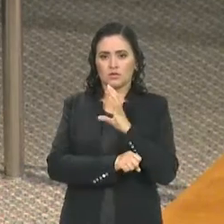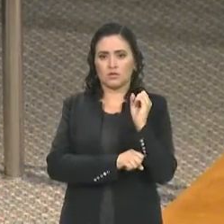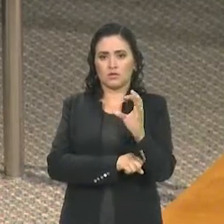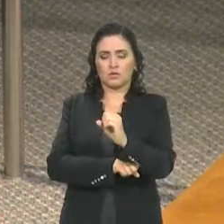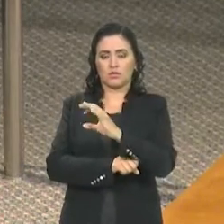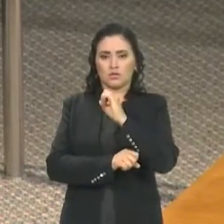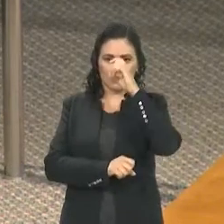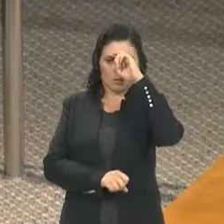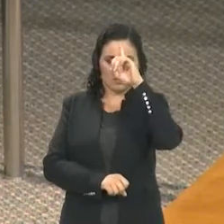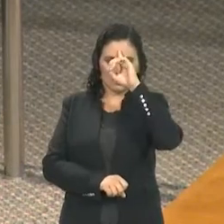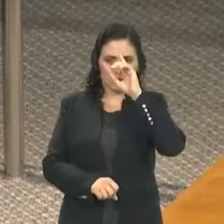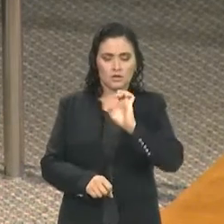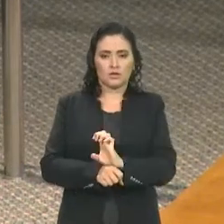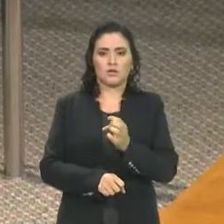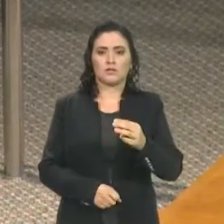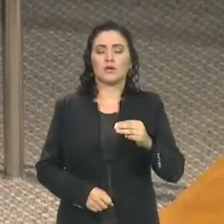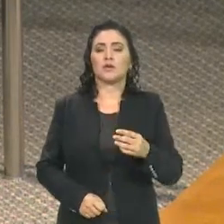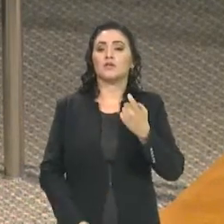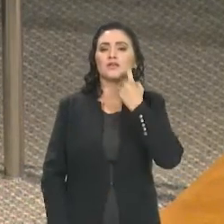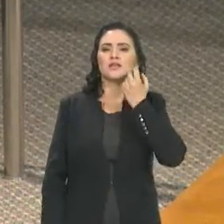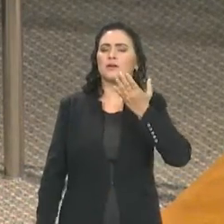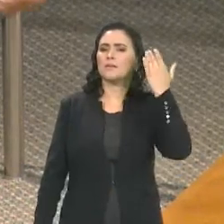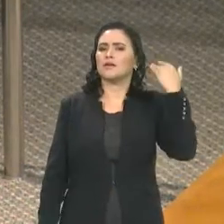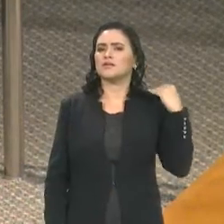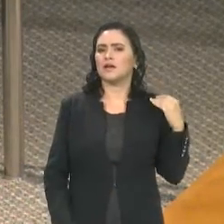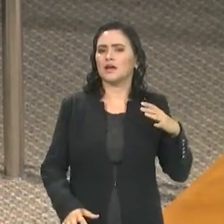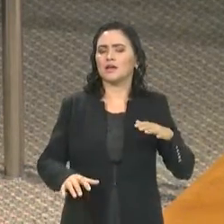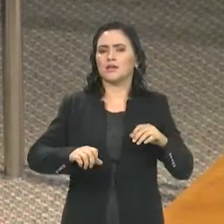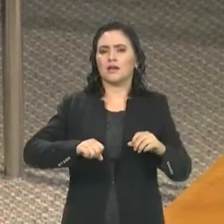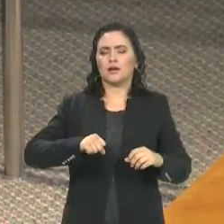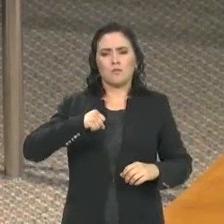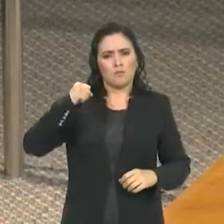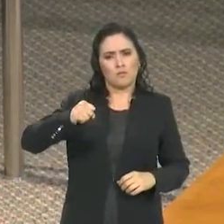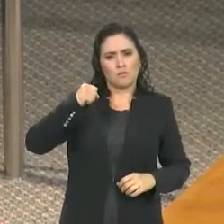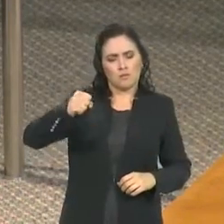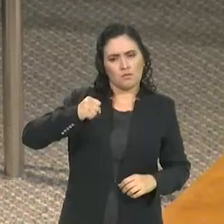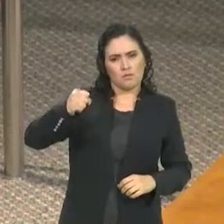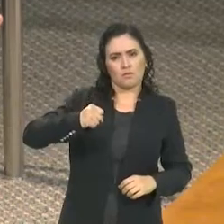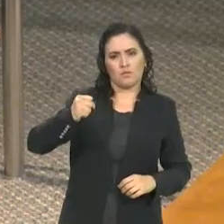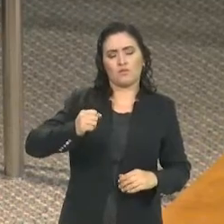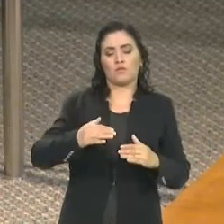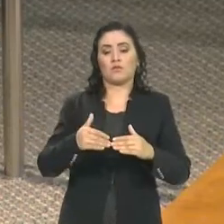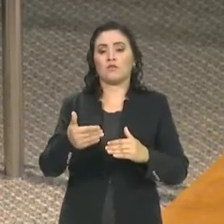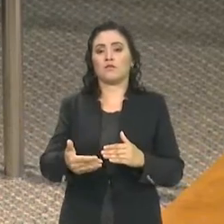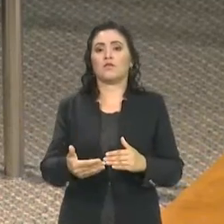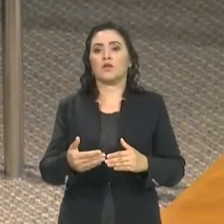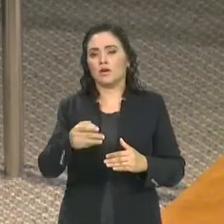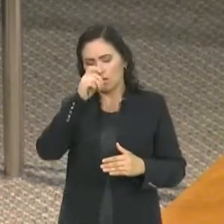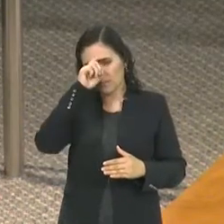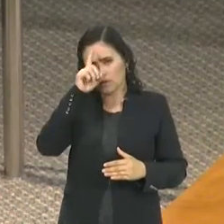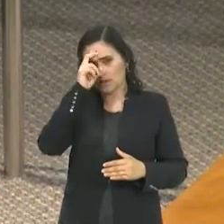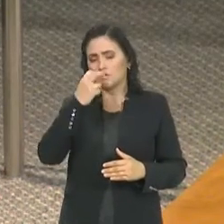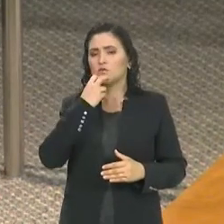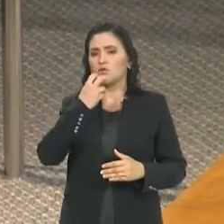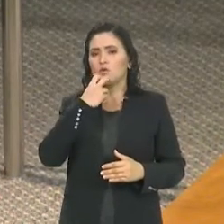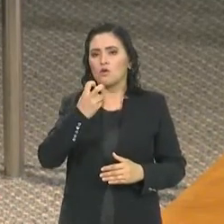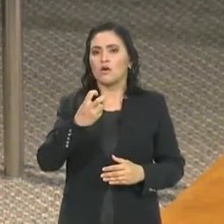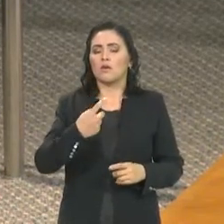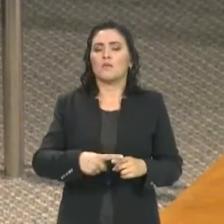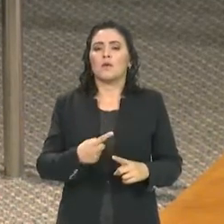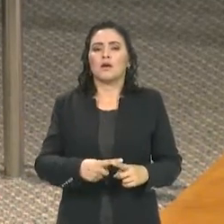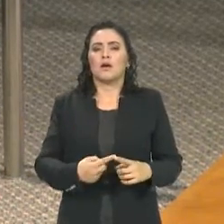pacífica em frente ao Socorrão para sensibilizar a sociedade, a população, as